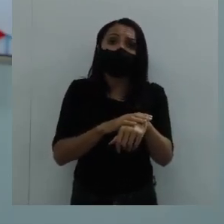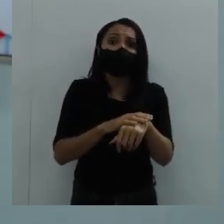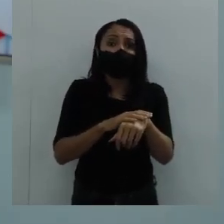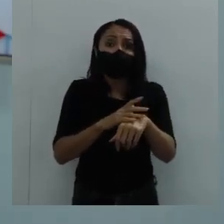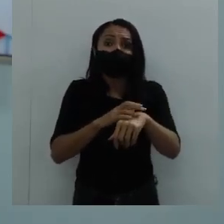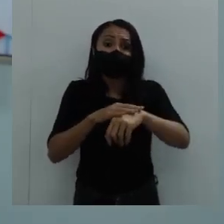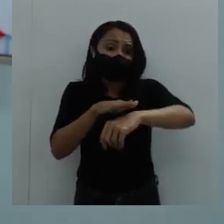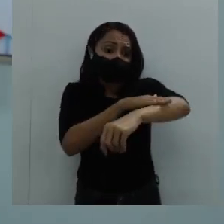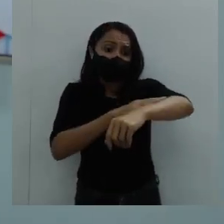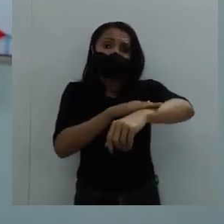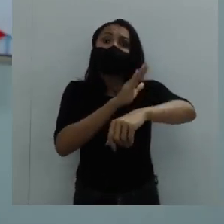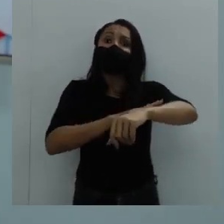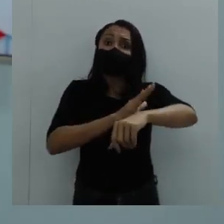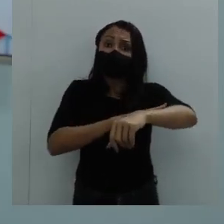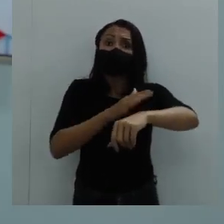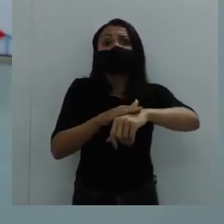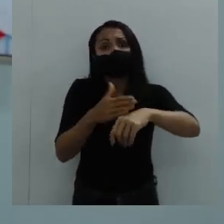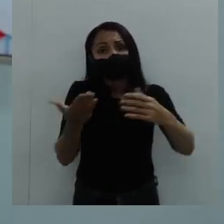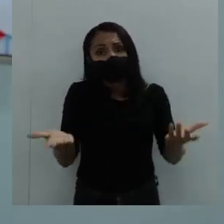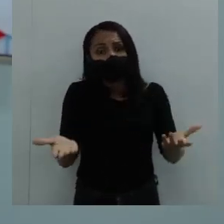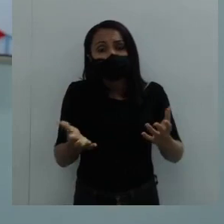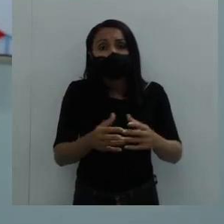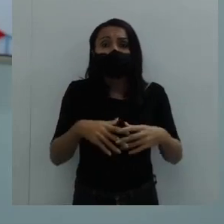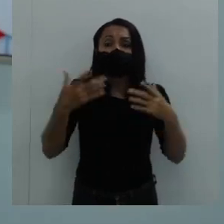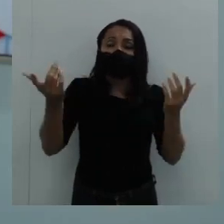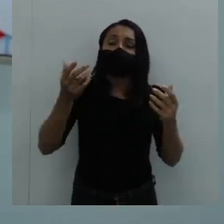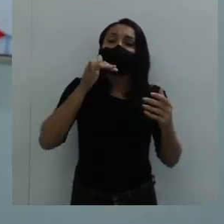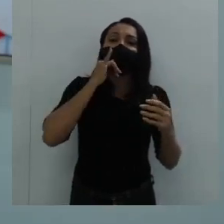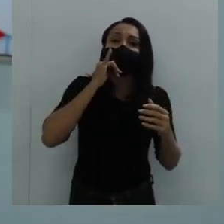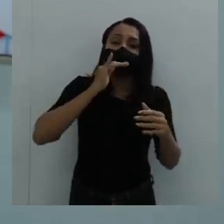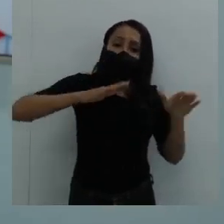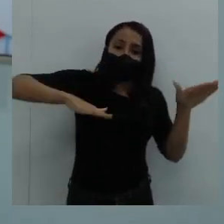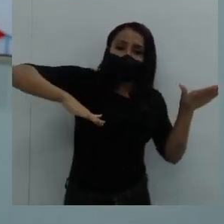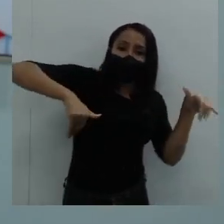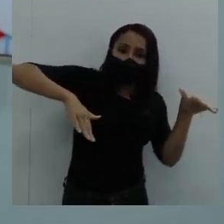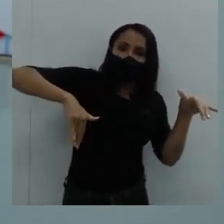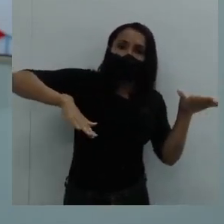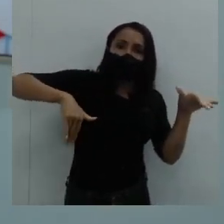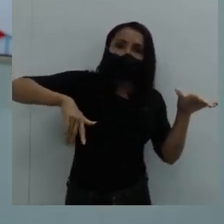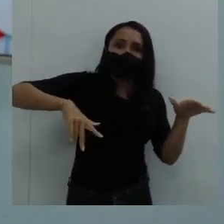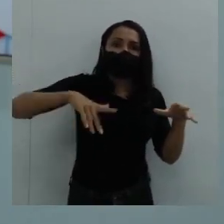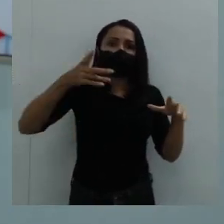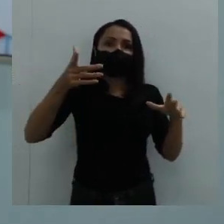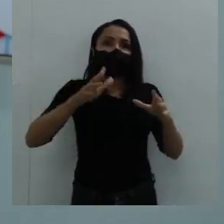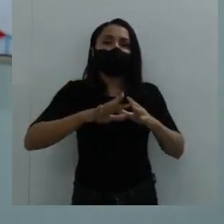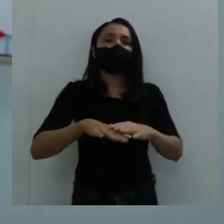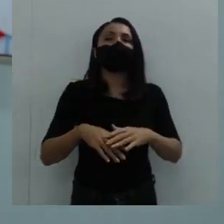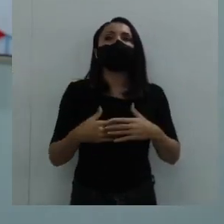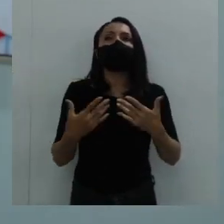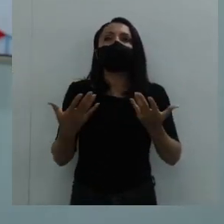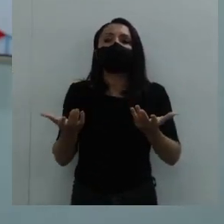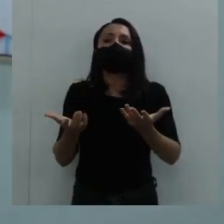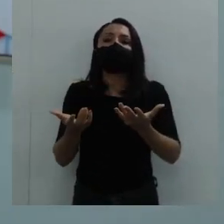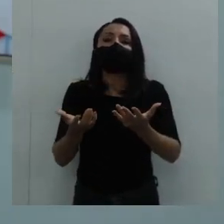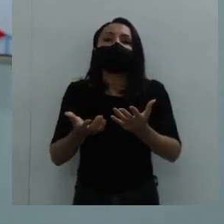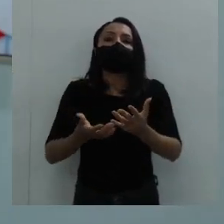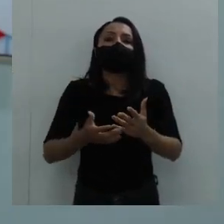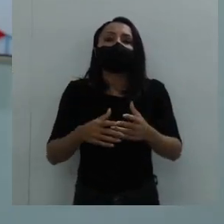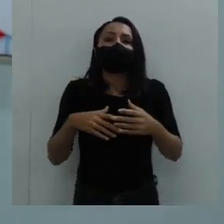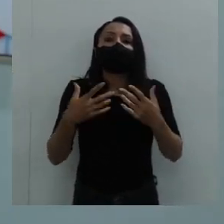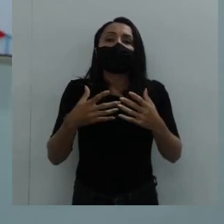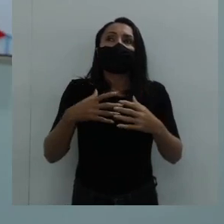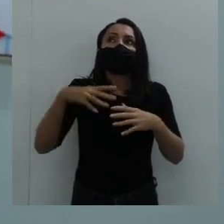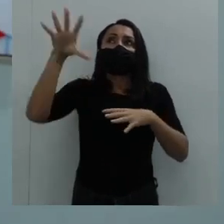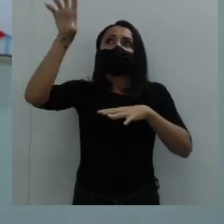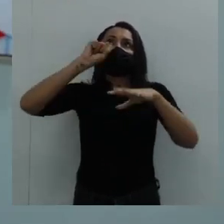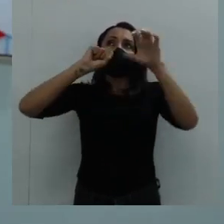hoje em dia o pessoal diz, ó, vai lá para a praia, né? Vai, legal. Fica ali, né, sem absorver muito esses